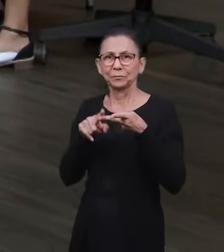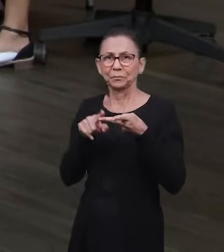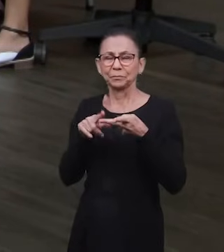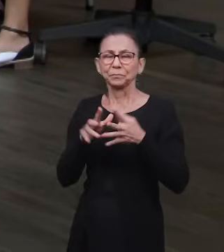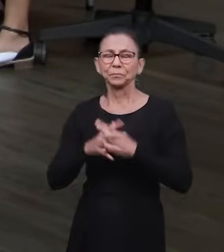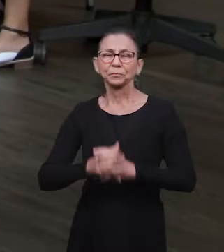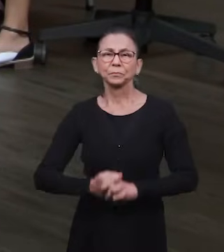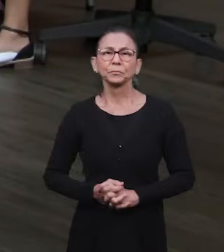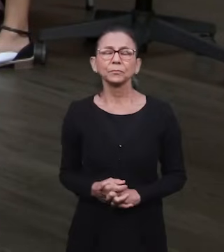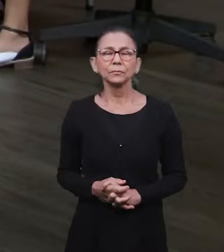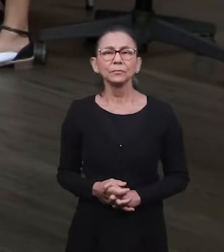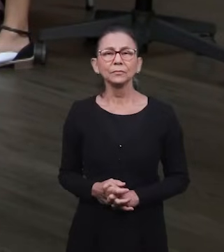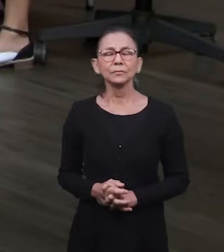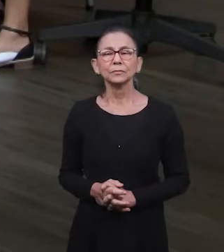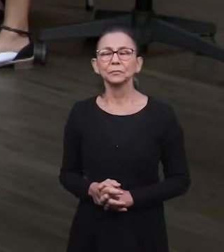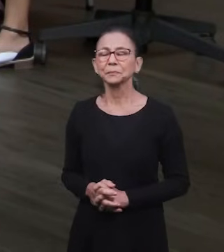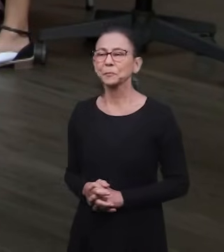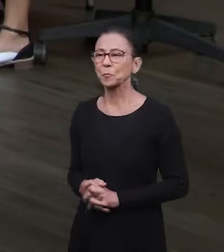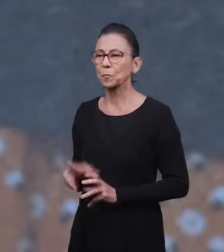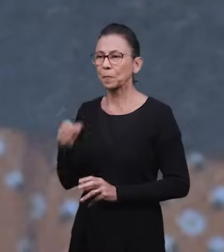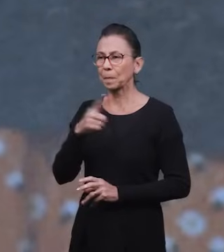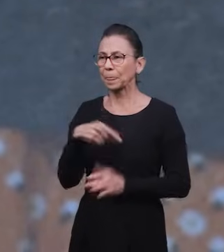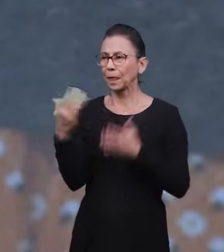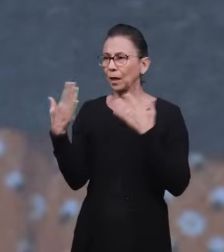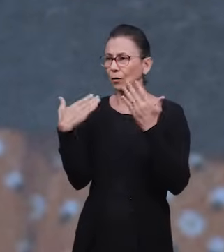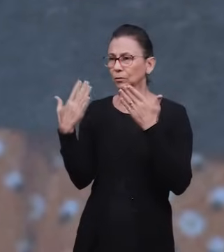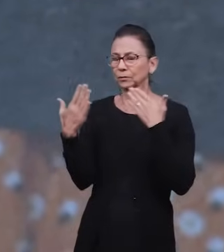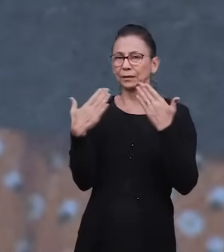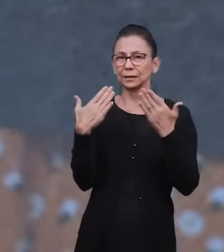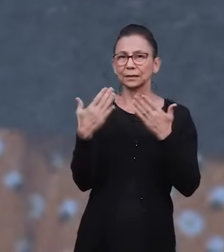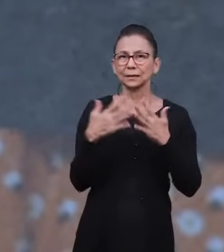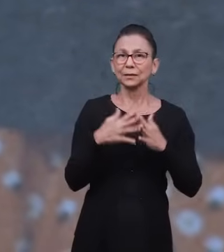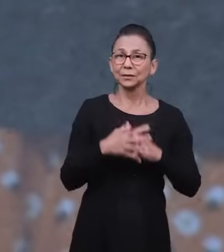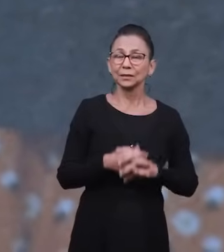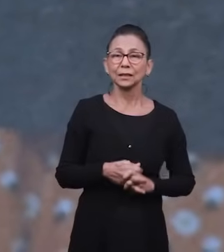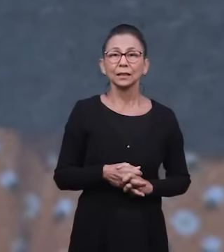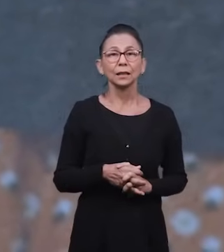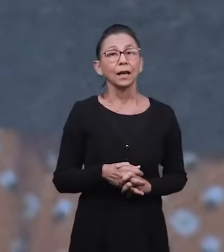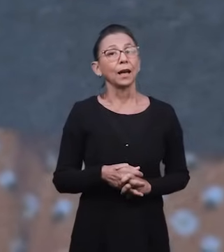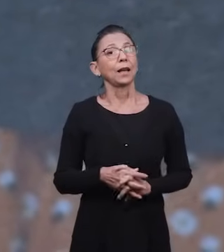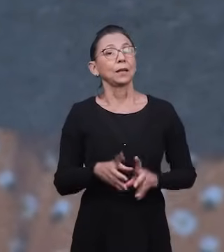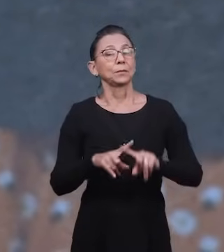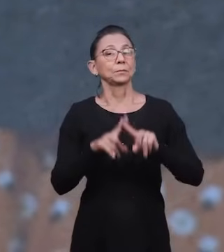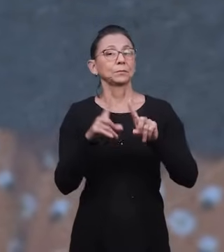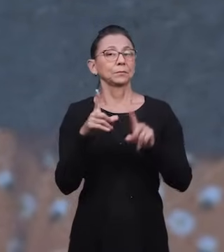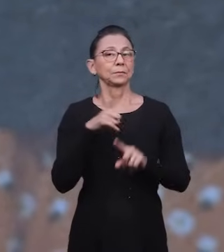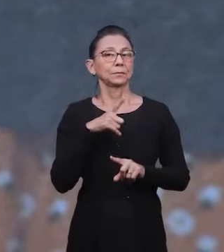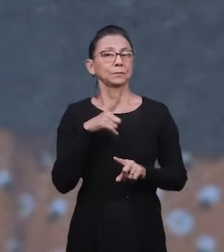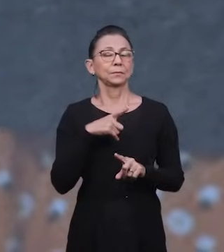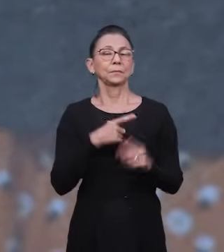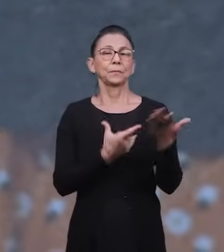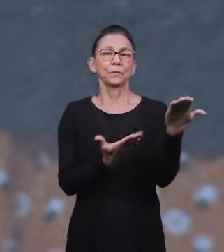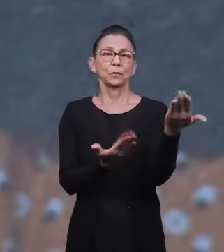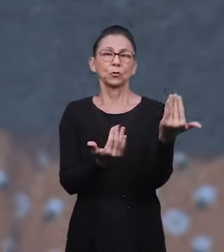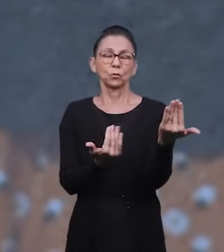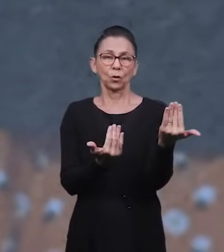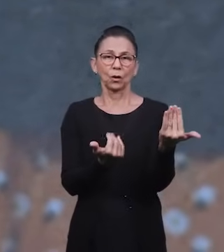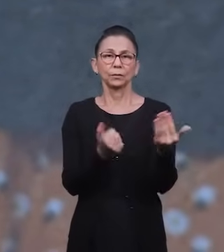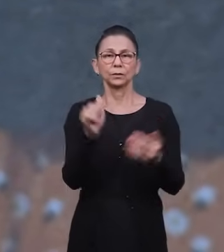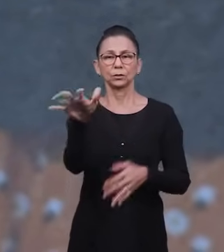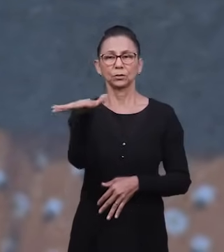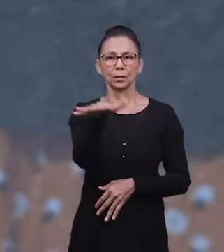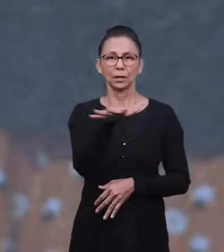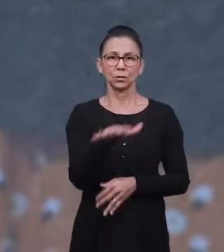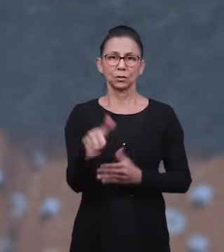no estúdio, né? Está conversando com vocês aqui, mas nós temos a participação de jovens